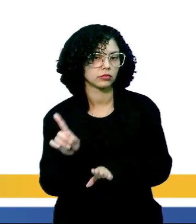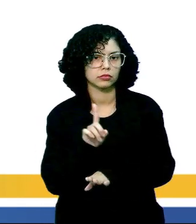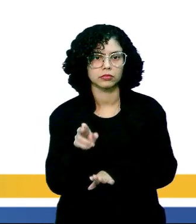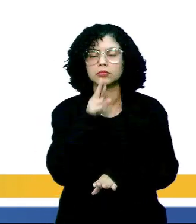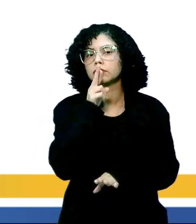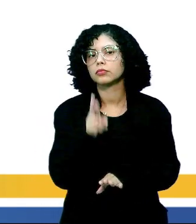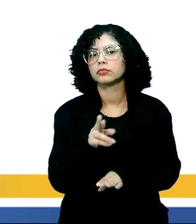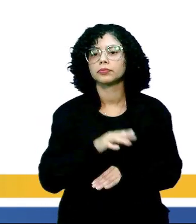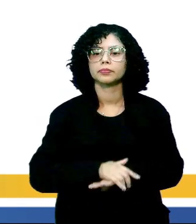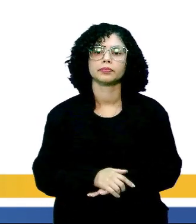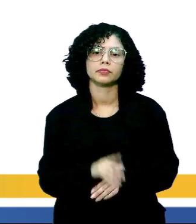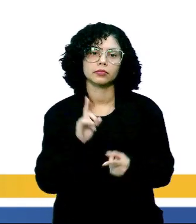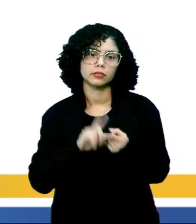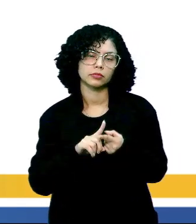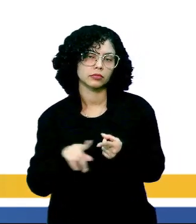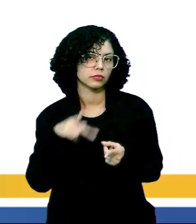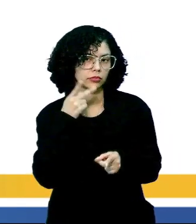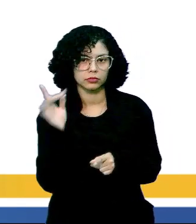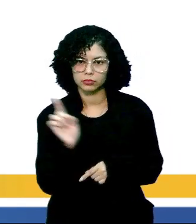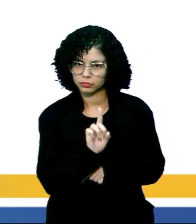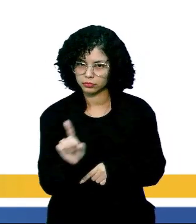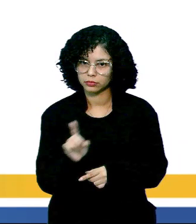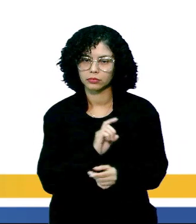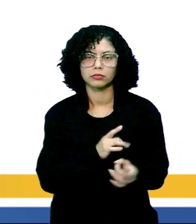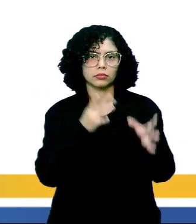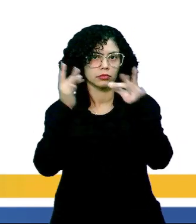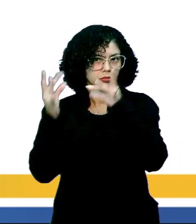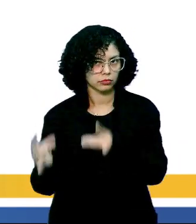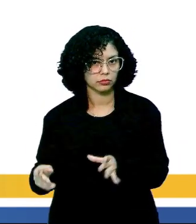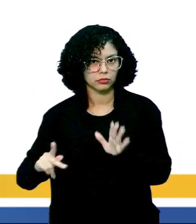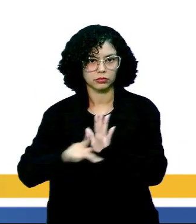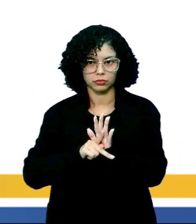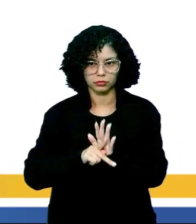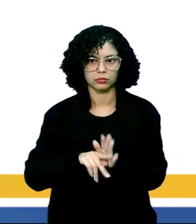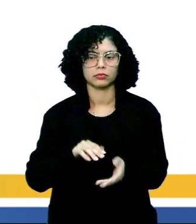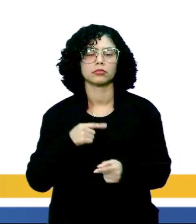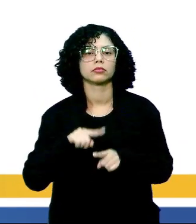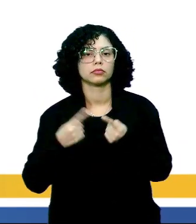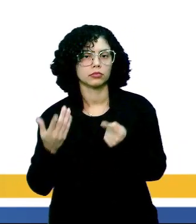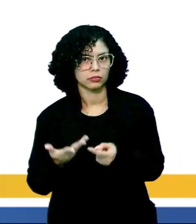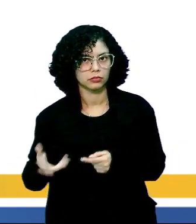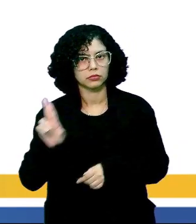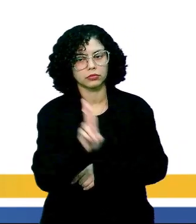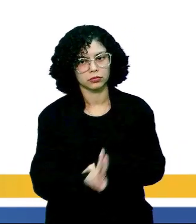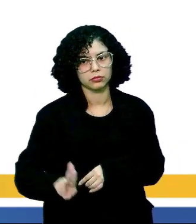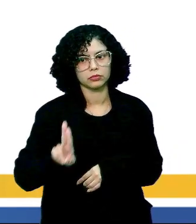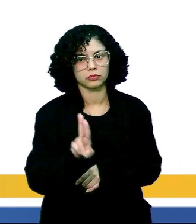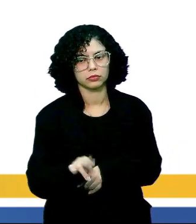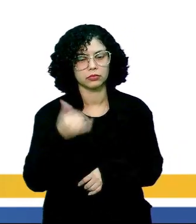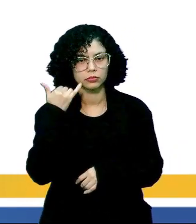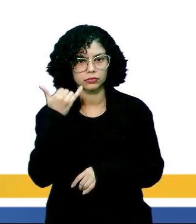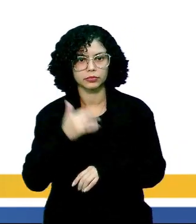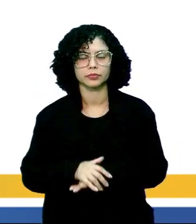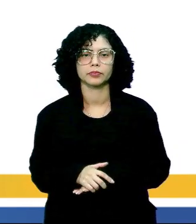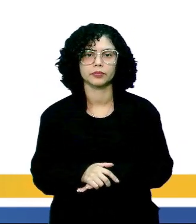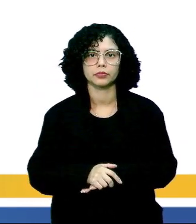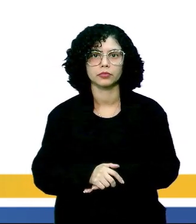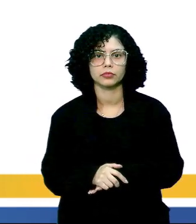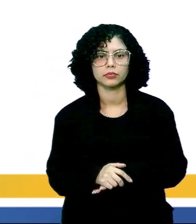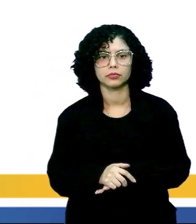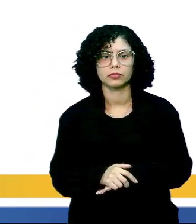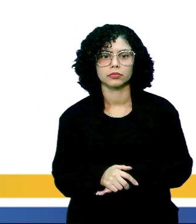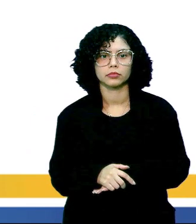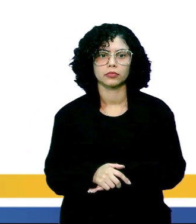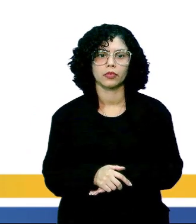seria a nossa resposta porque não está falando do comércio em si, mas basicamente do uso do telefone. E